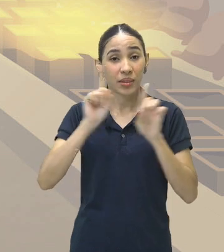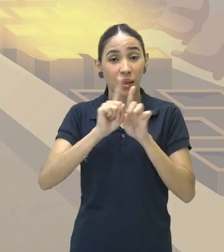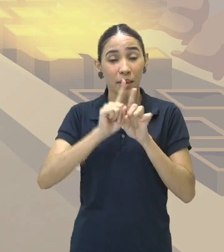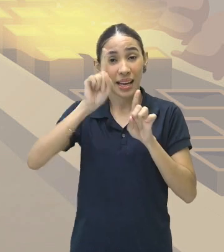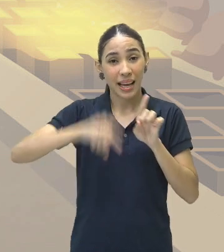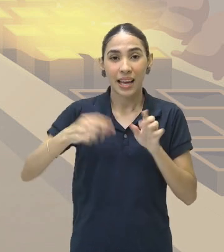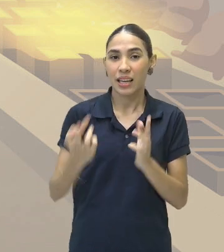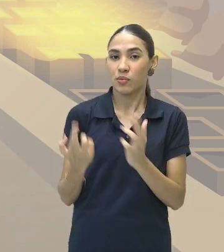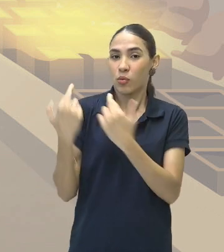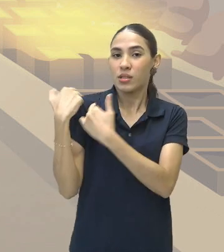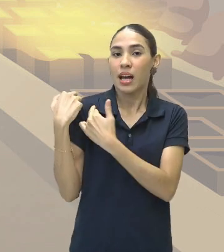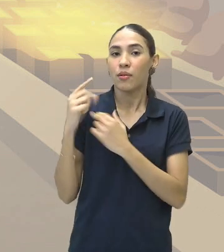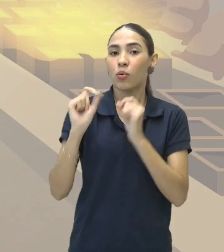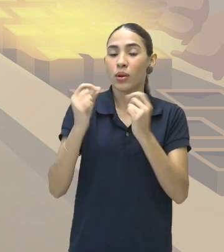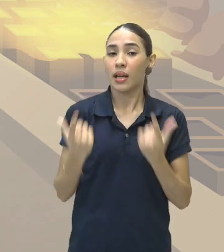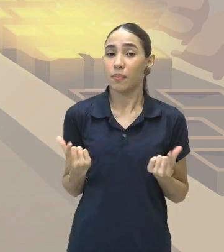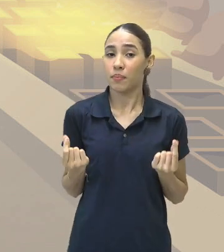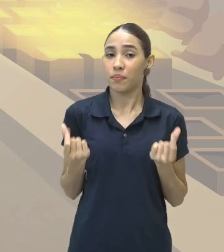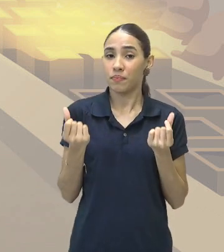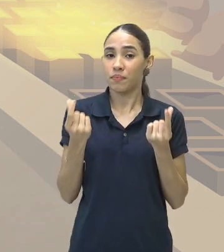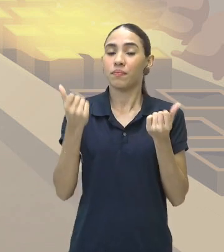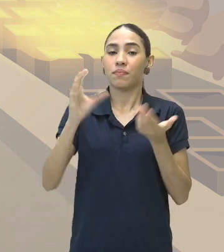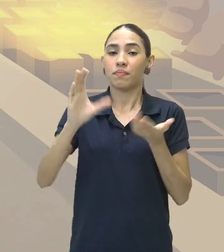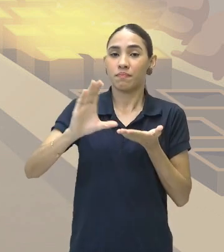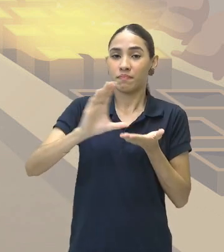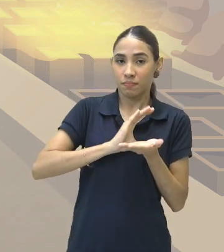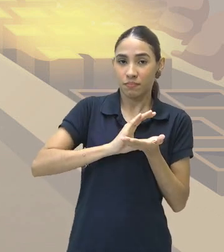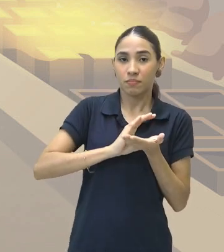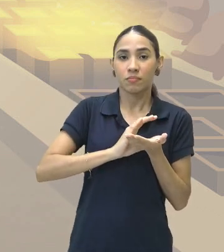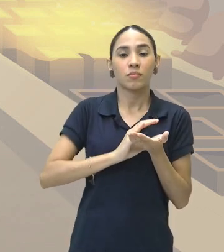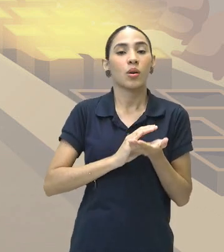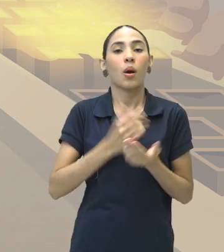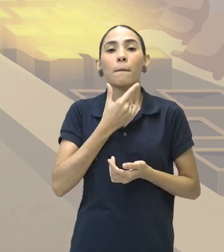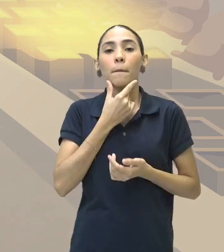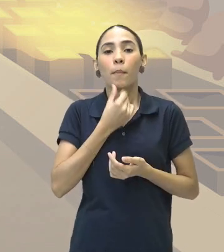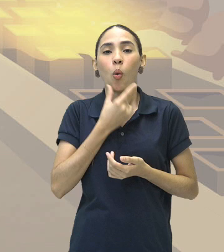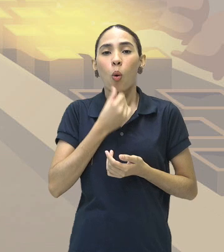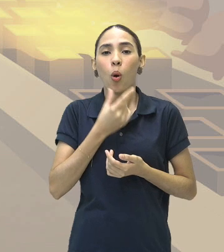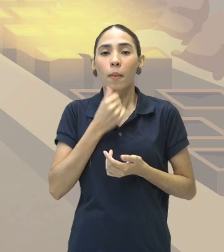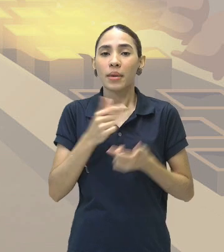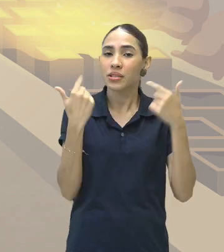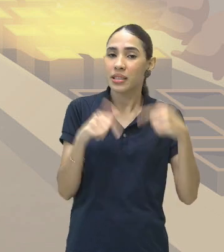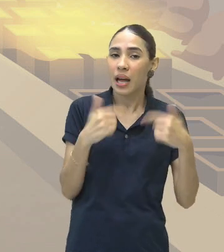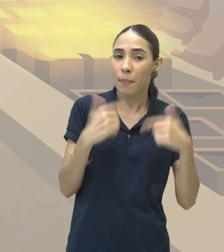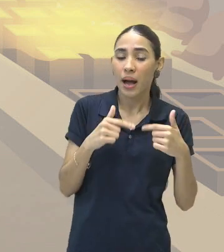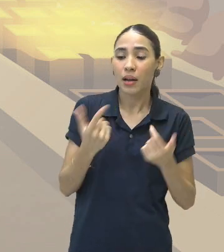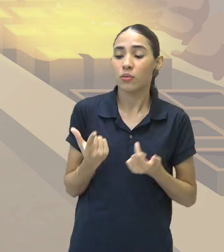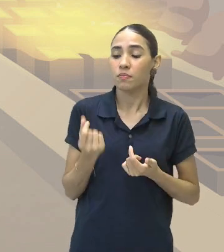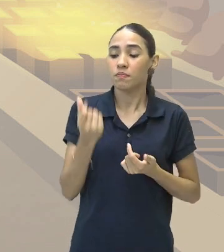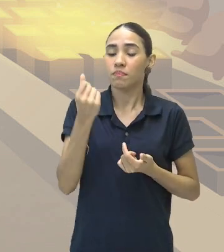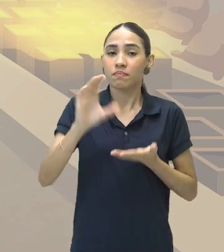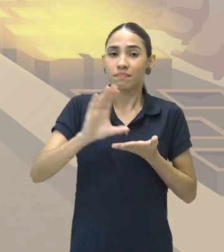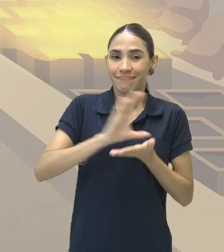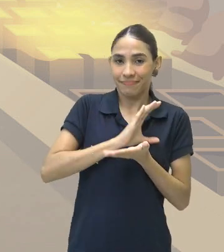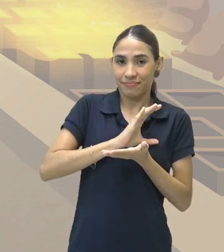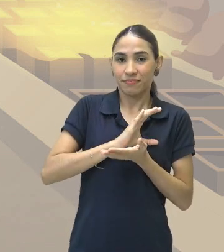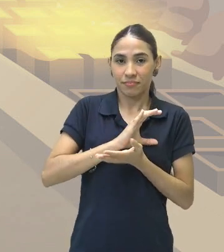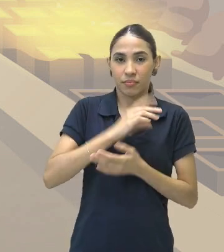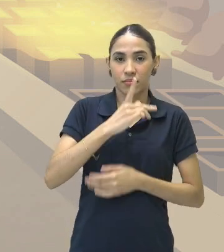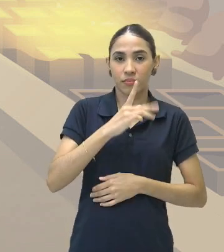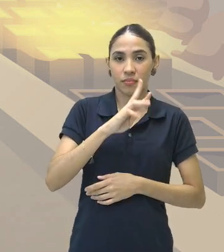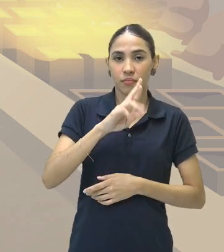vai lucrar com o trabalho dos operários, com o trabalho do